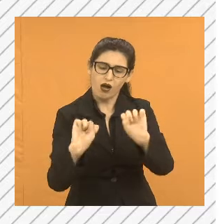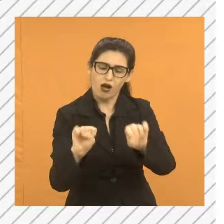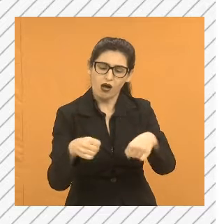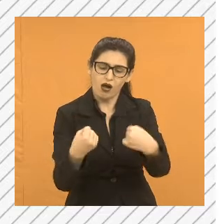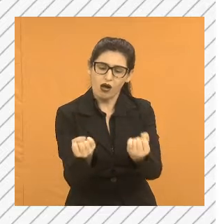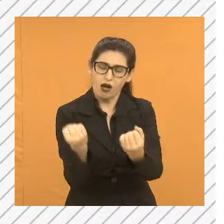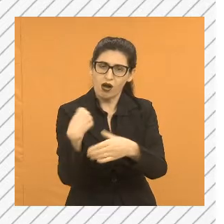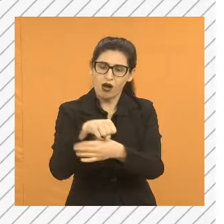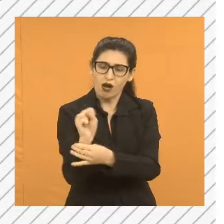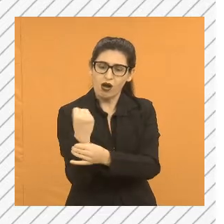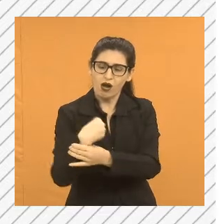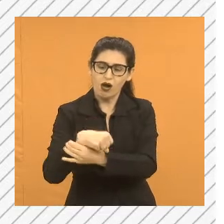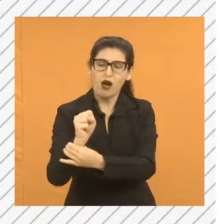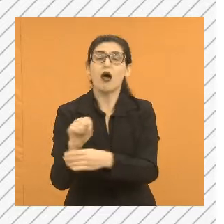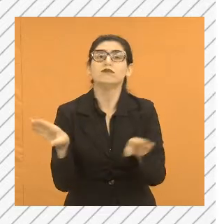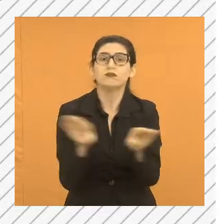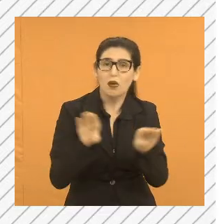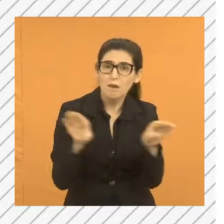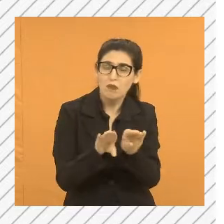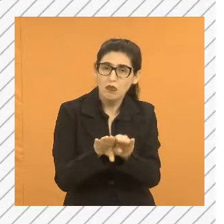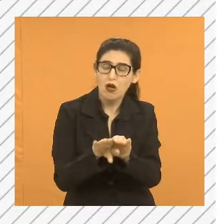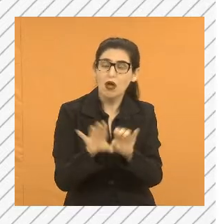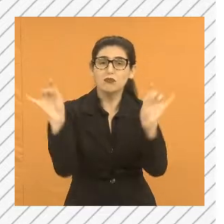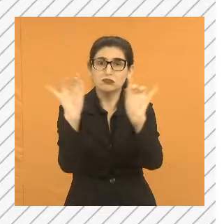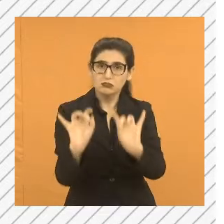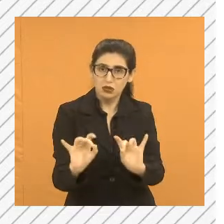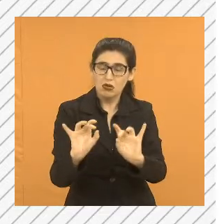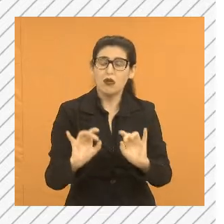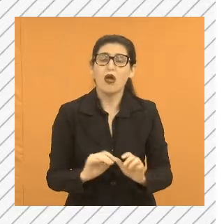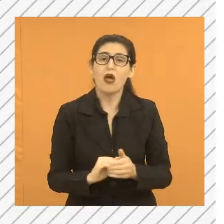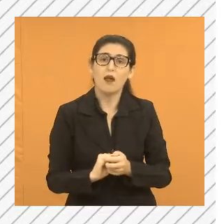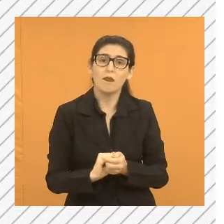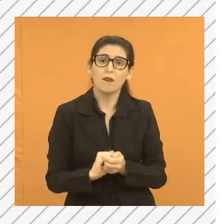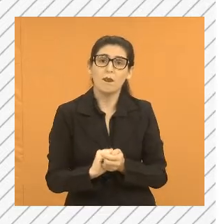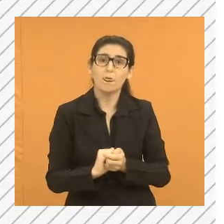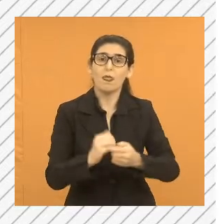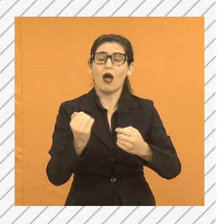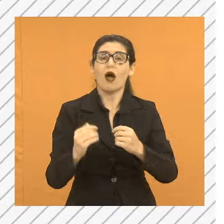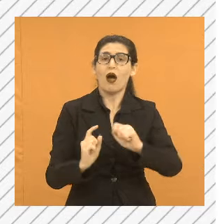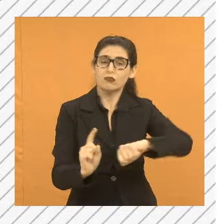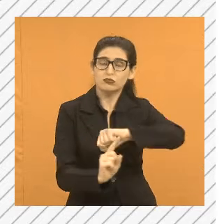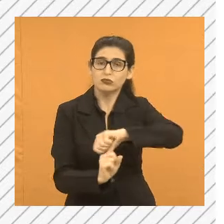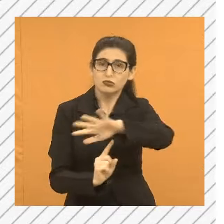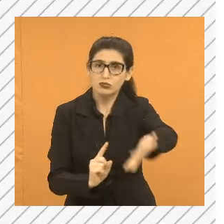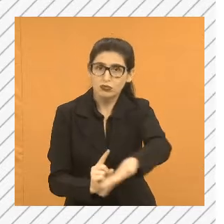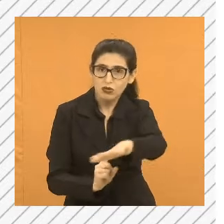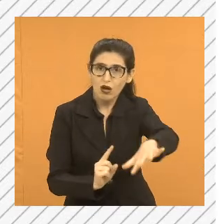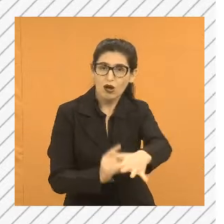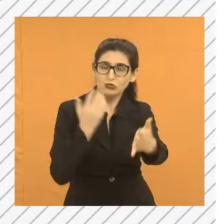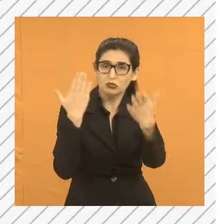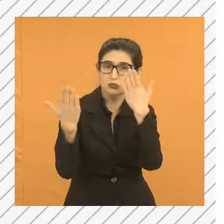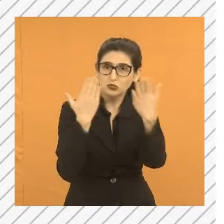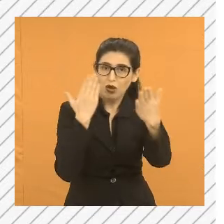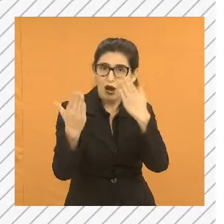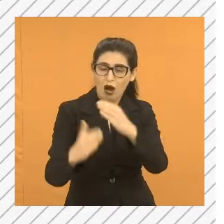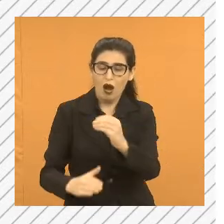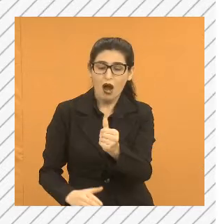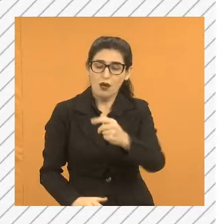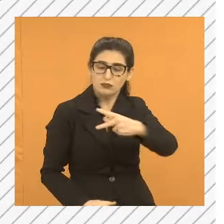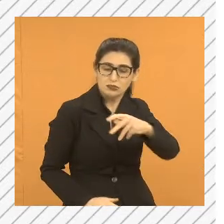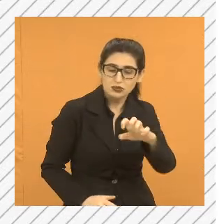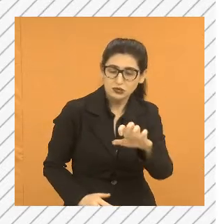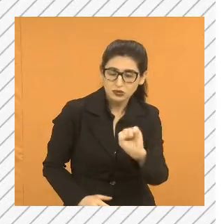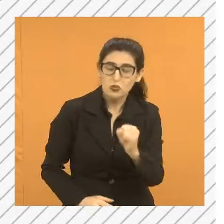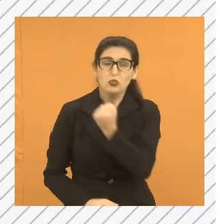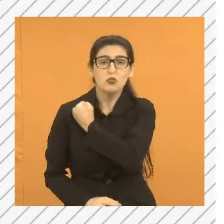Além disso, compõe a atenção especializada o Centro de Atenção Psicossocial 2, o CAPS 2, o